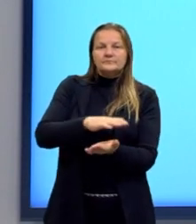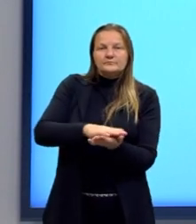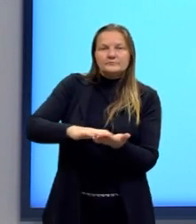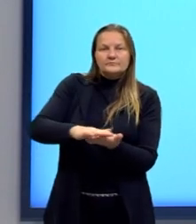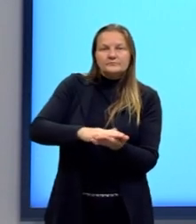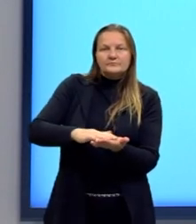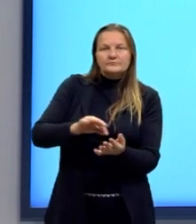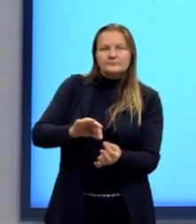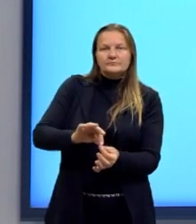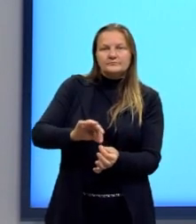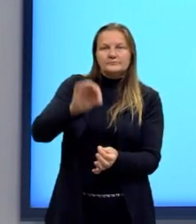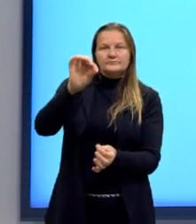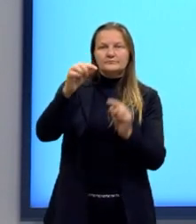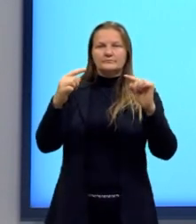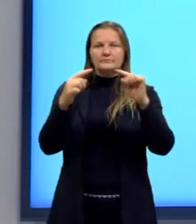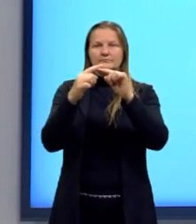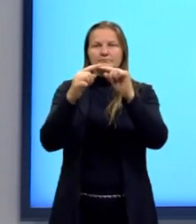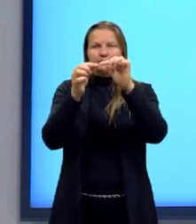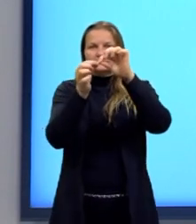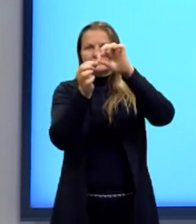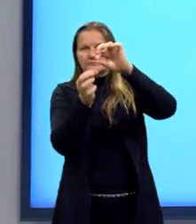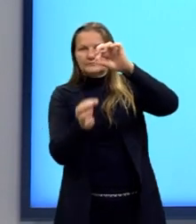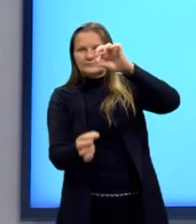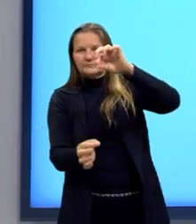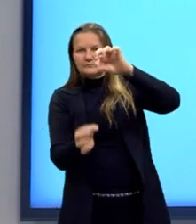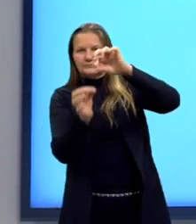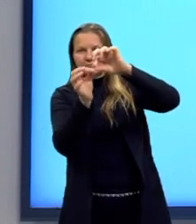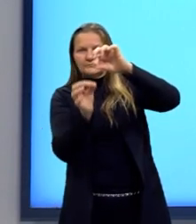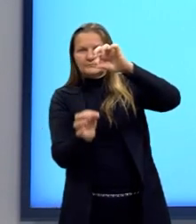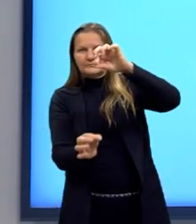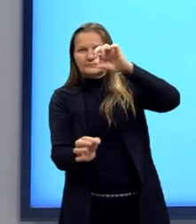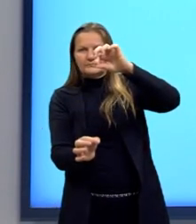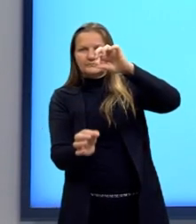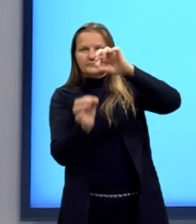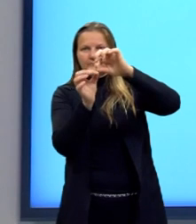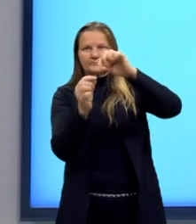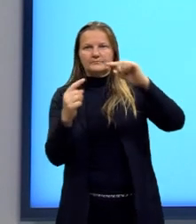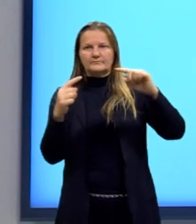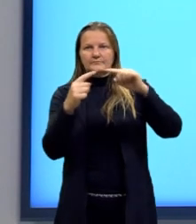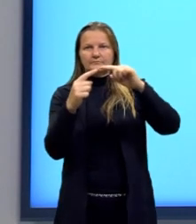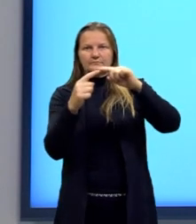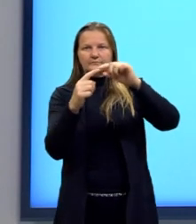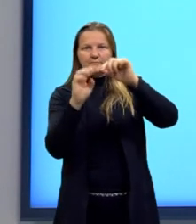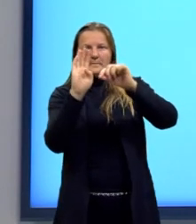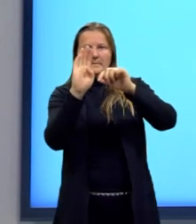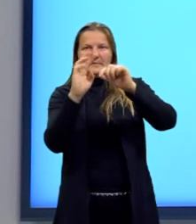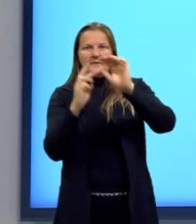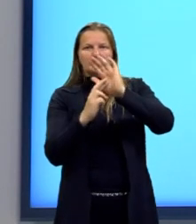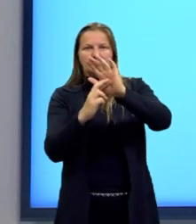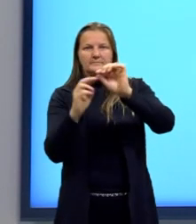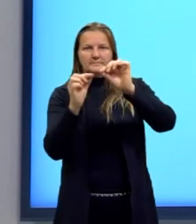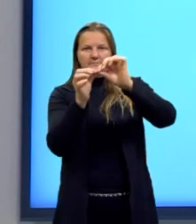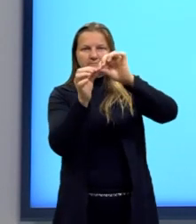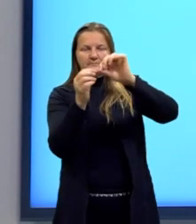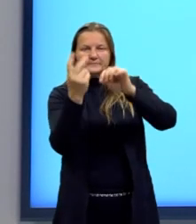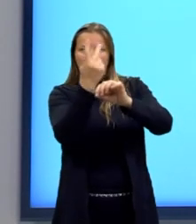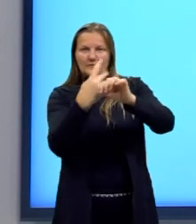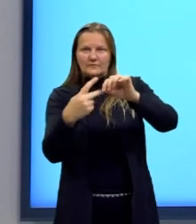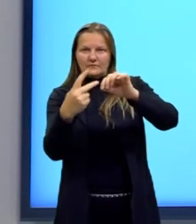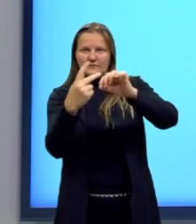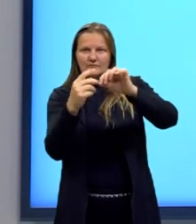o vértice A base de forma perpendicular são o vértice representado por B por ver na figura